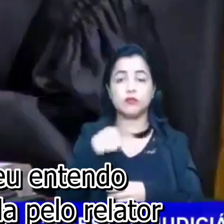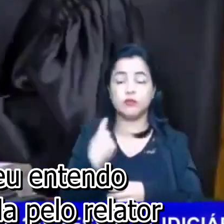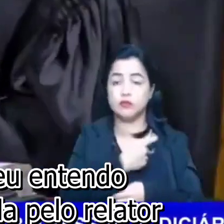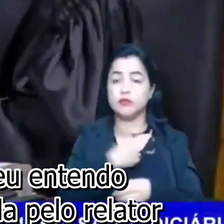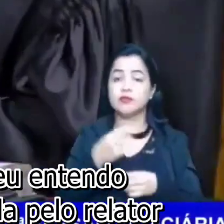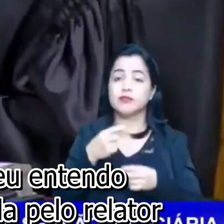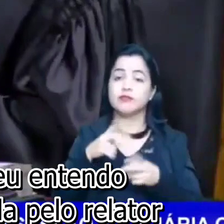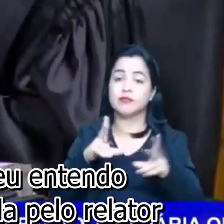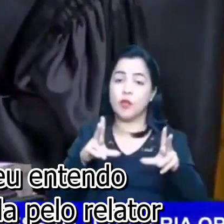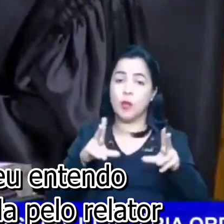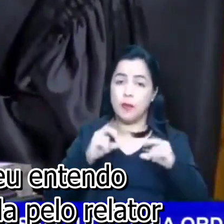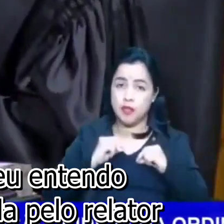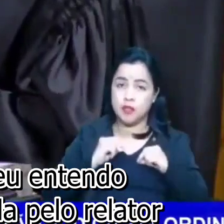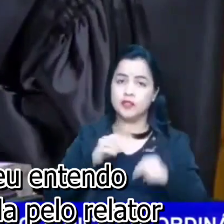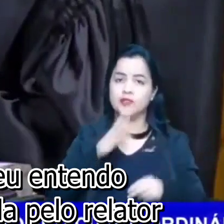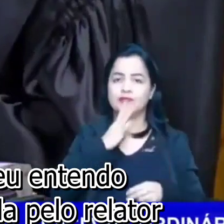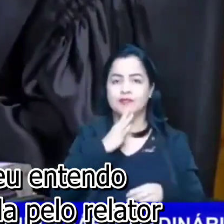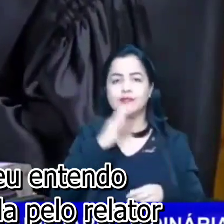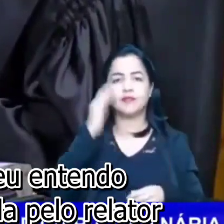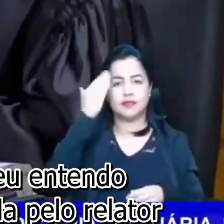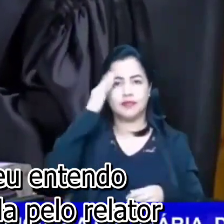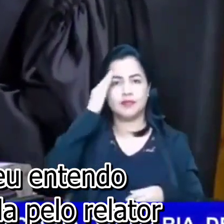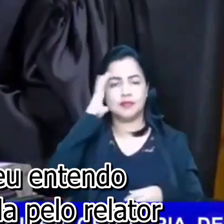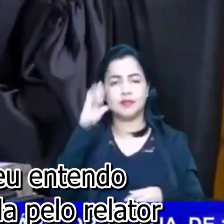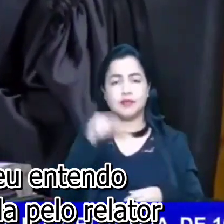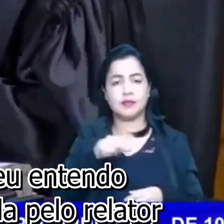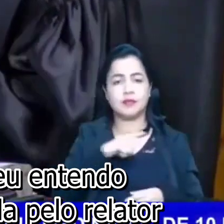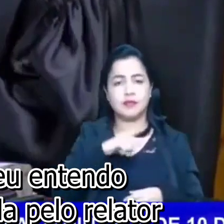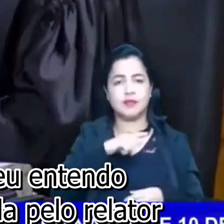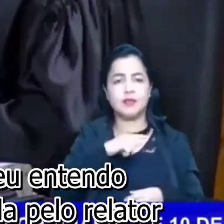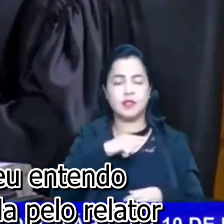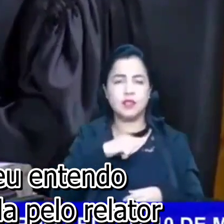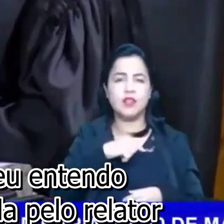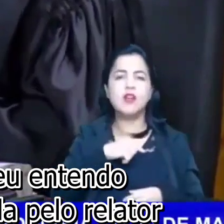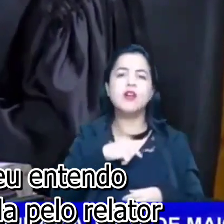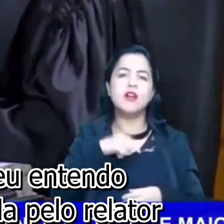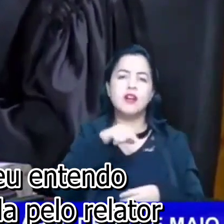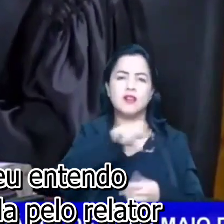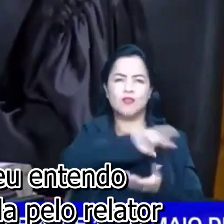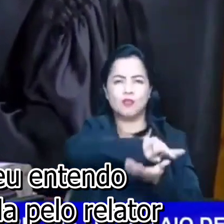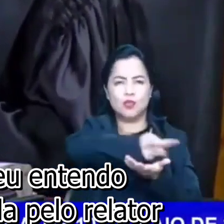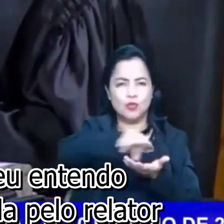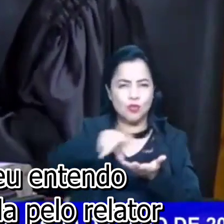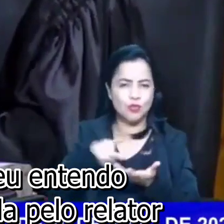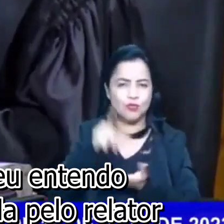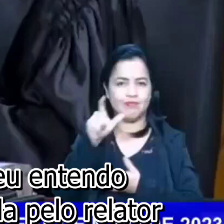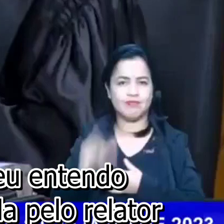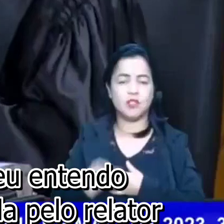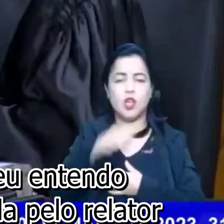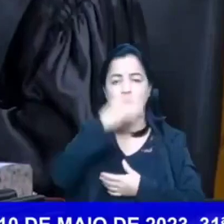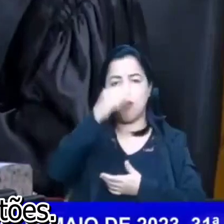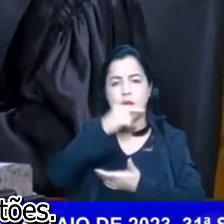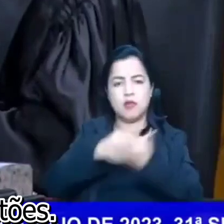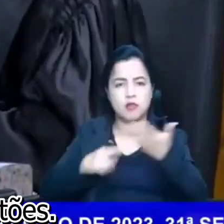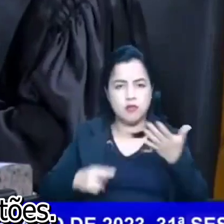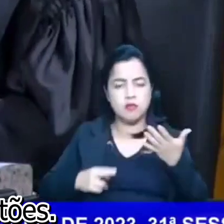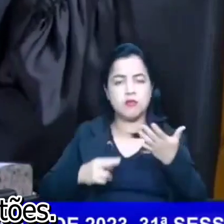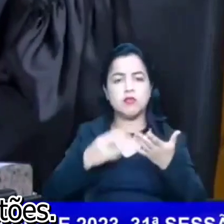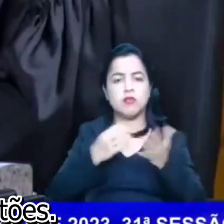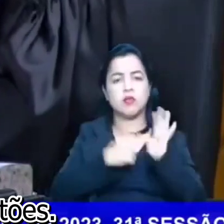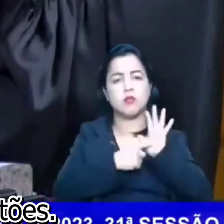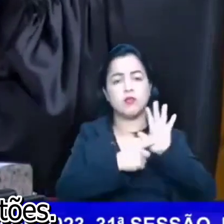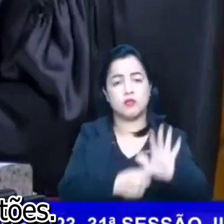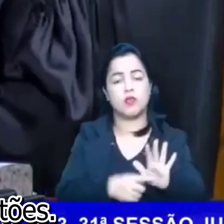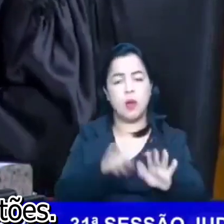reconhecimento, mas eu entendo também que nesses ambos os casos a solução dada pelo relator me